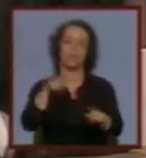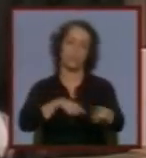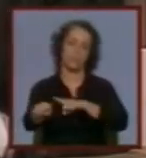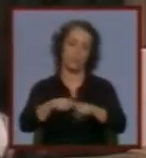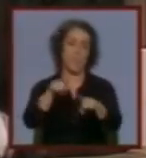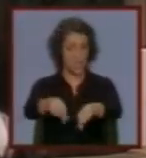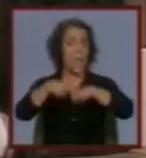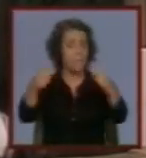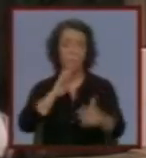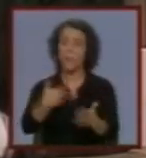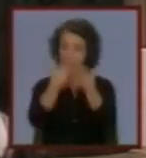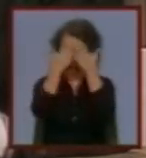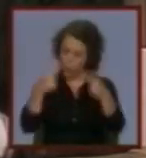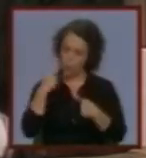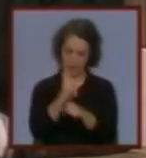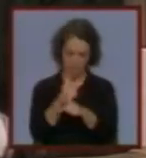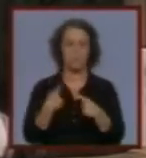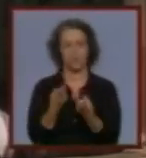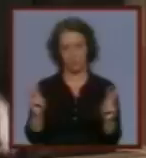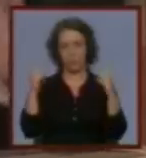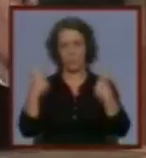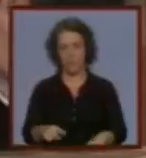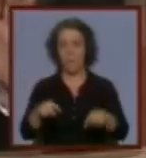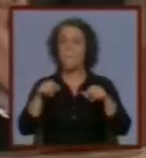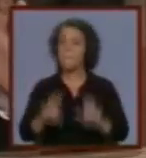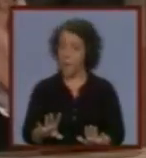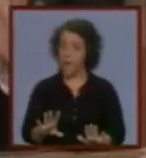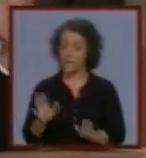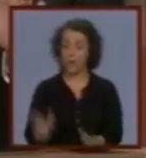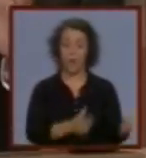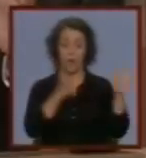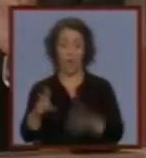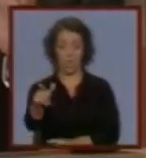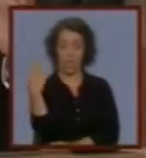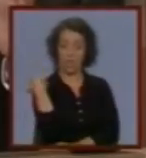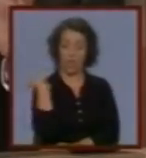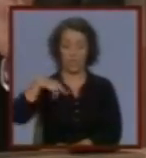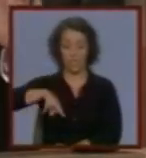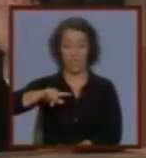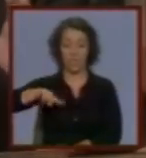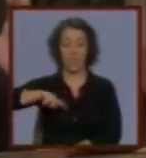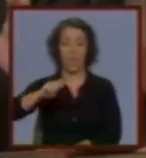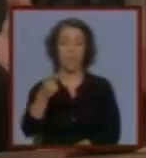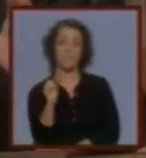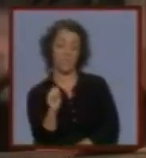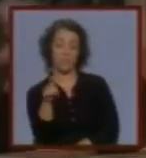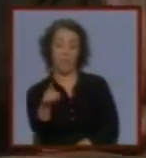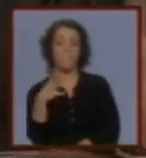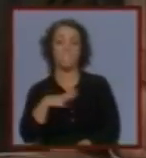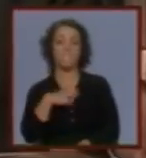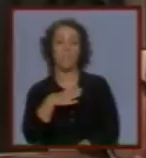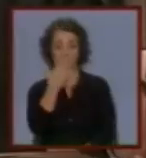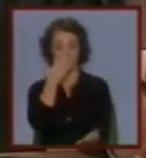políticos e isso era bom para a boca assim continuo disponível mas não estou é disponível para que o doutor Costa Neves pretenda